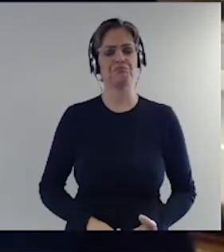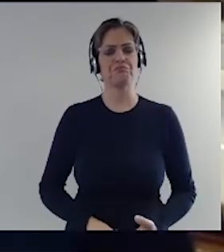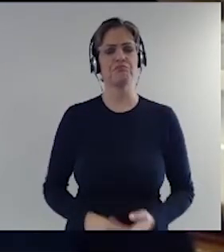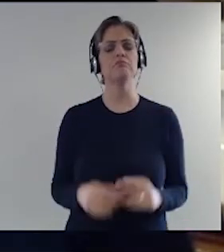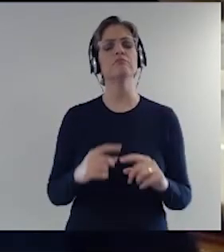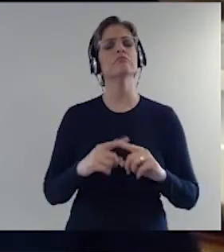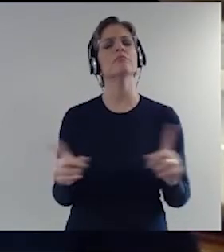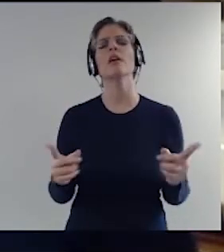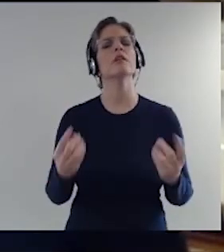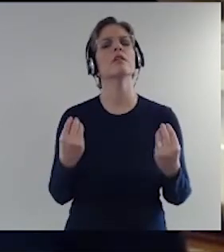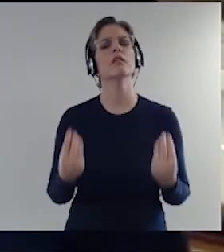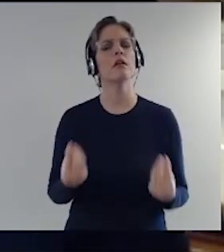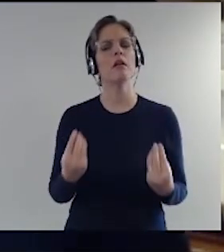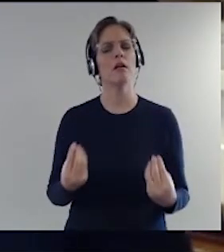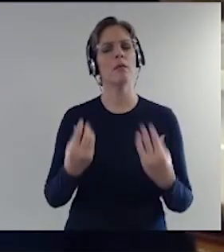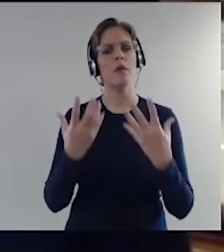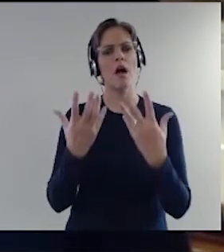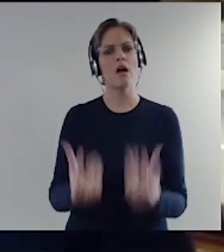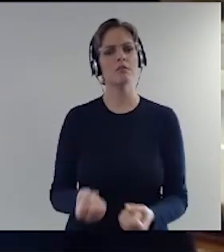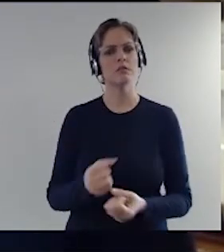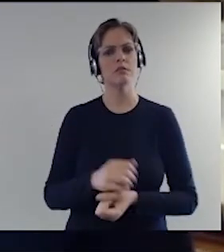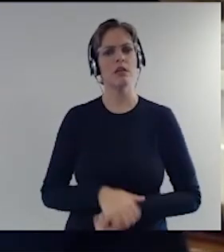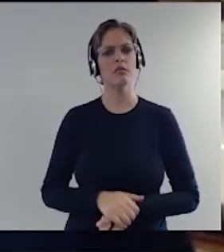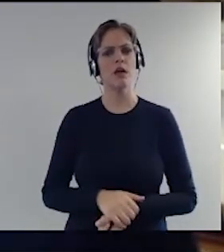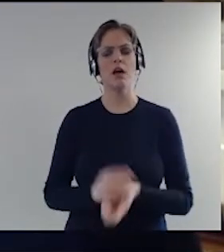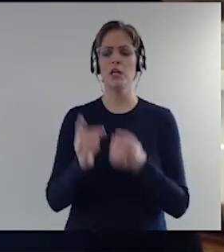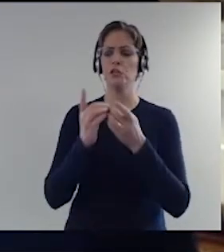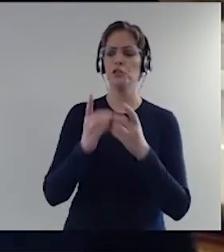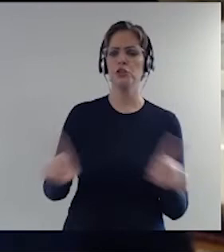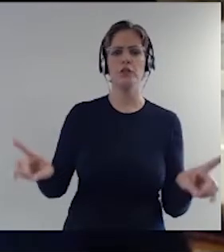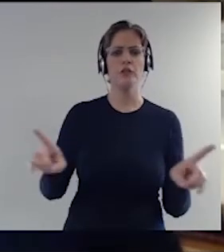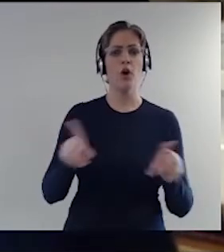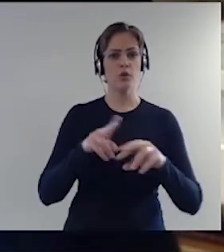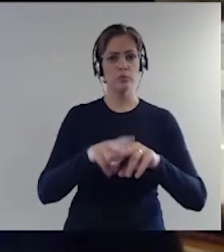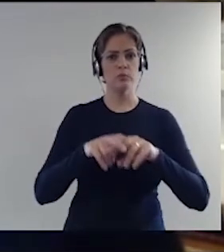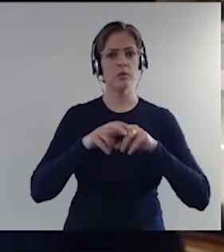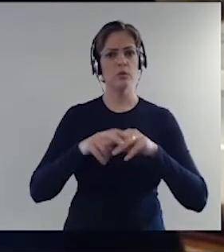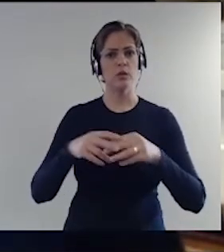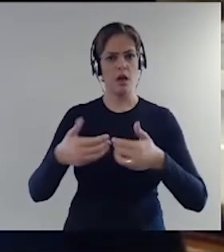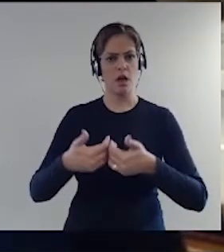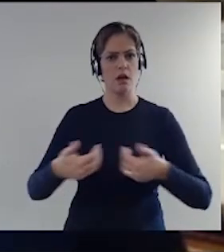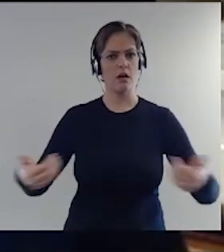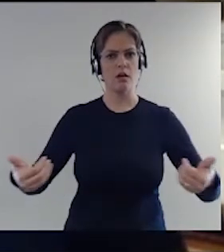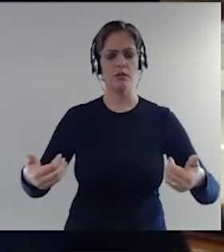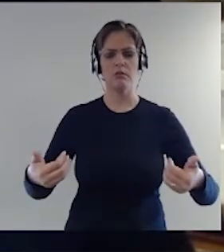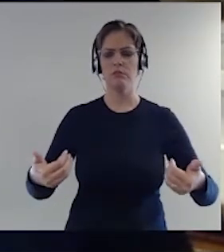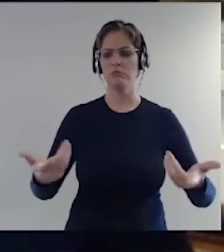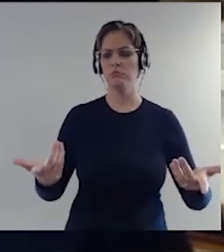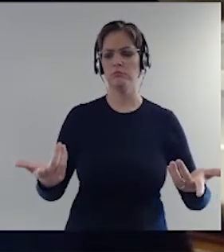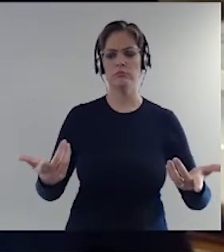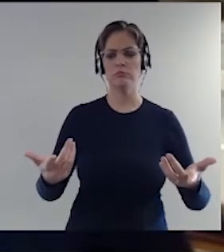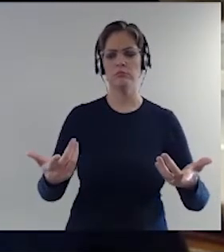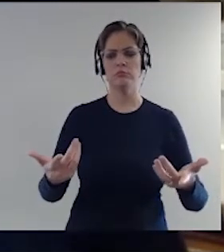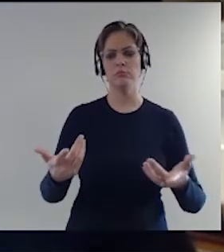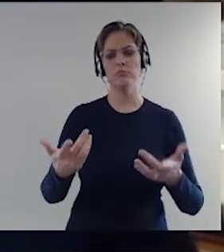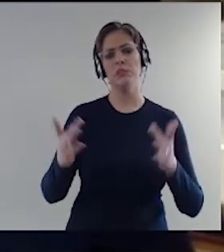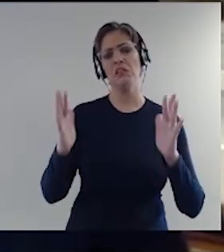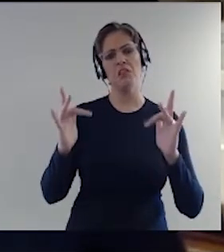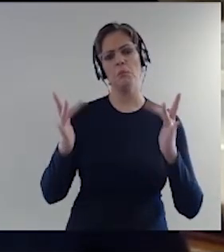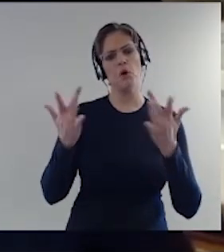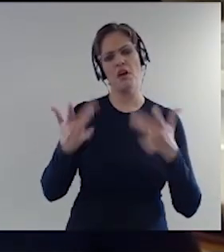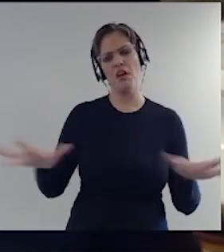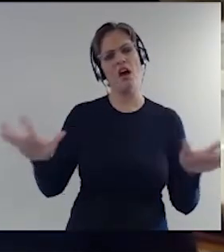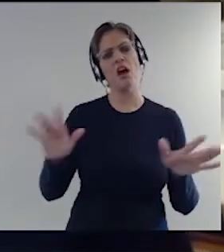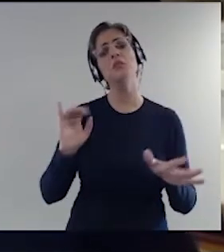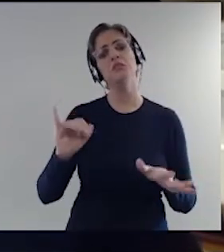perda gratuita pelo simples divórcio, pela dissolução de uma união estável ou pela separação dos namorados que têm filhos